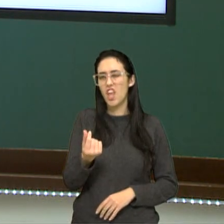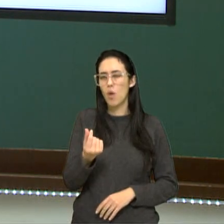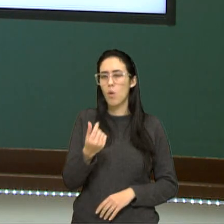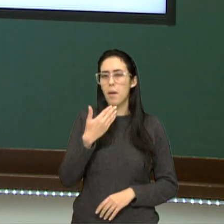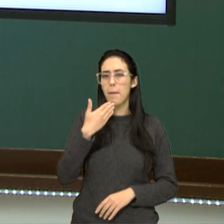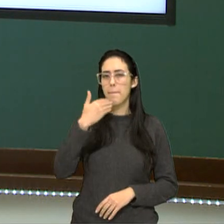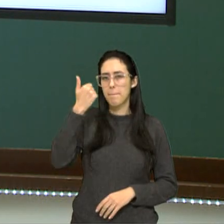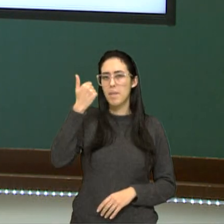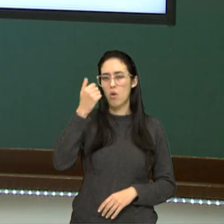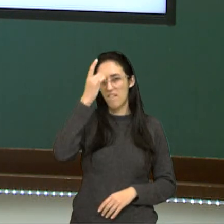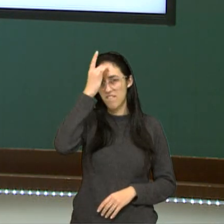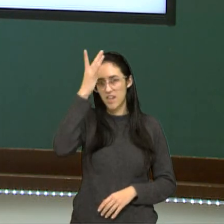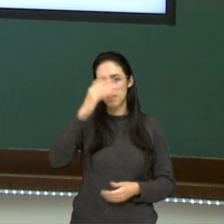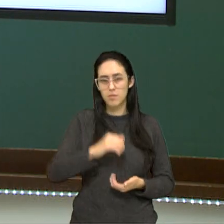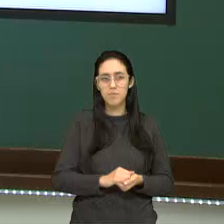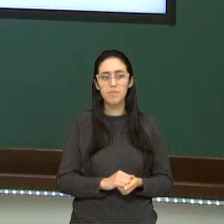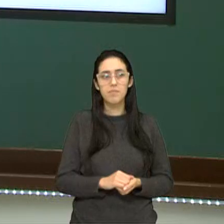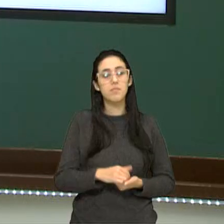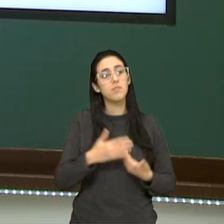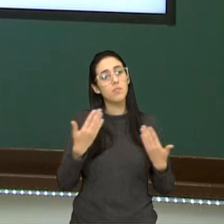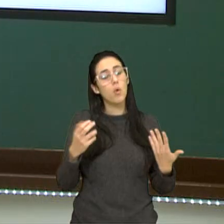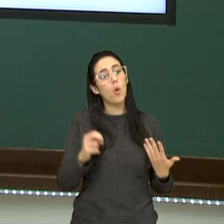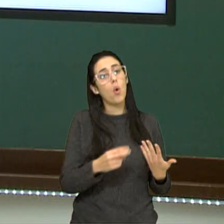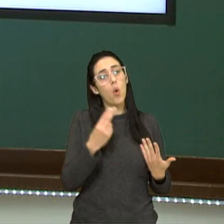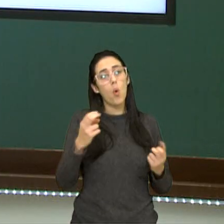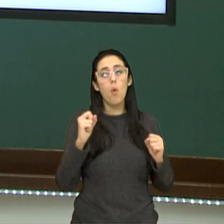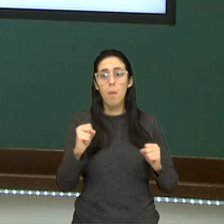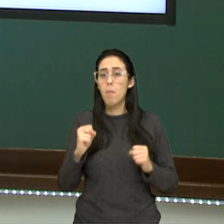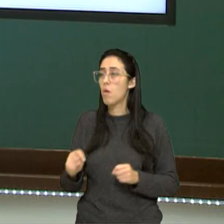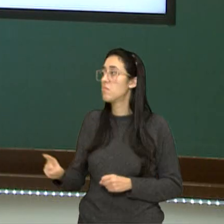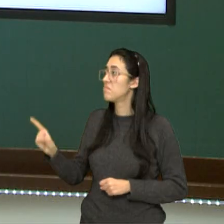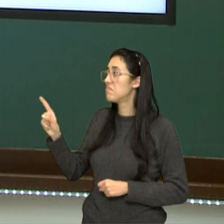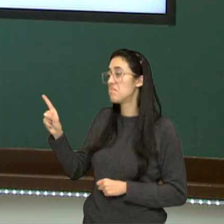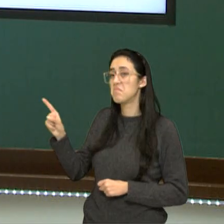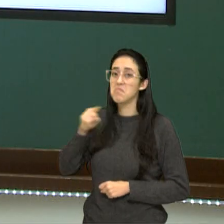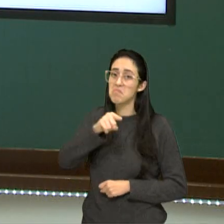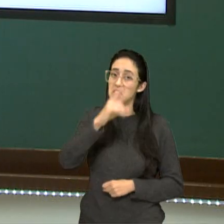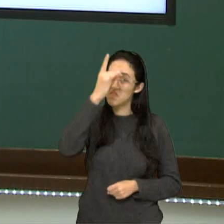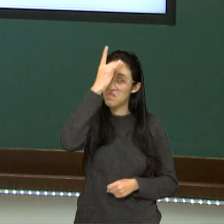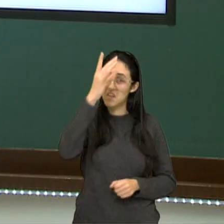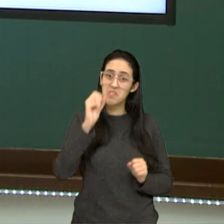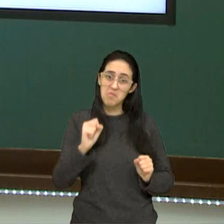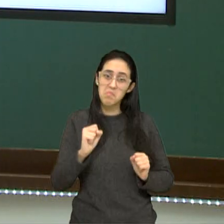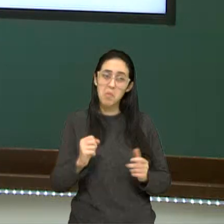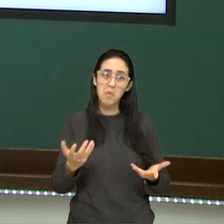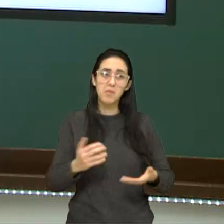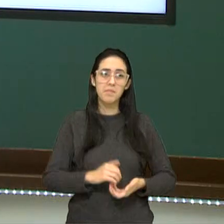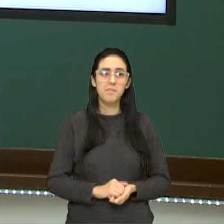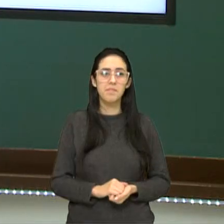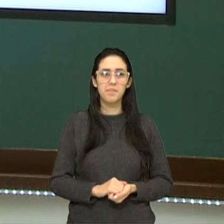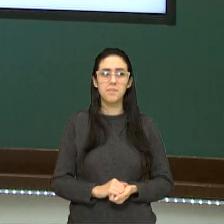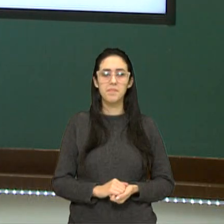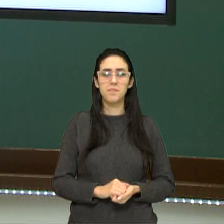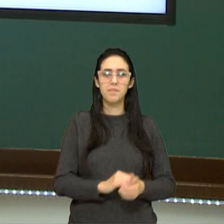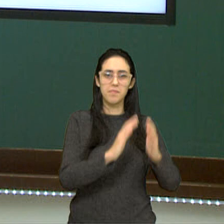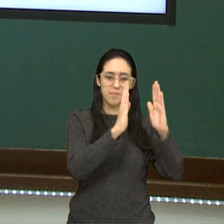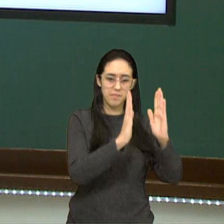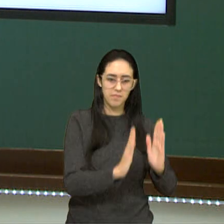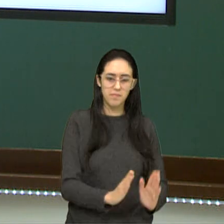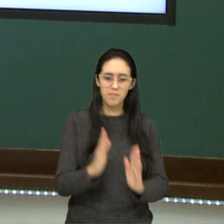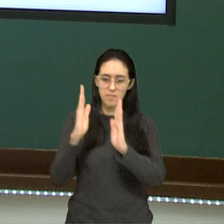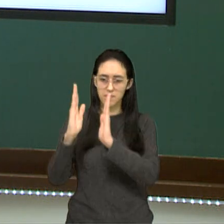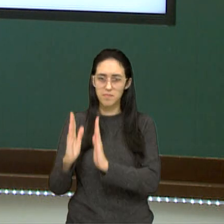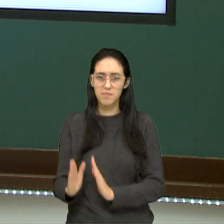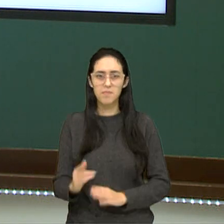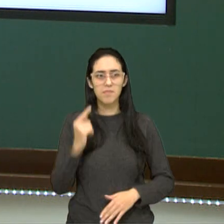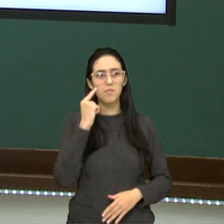Então esse é o primeiro modo. O segundo modo é aquele que você coloca um embaixo do outro, que pode ser que facilite para você. Coloquei todo mundo com os termos